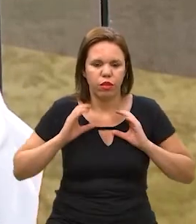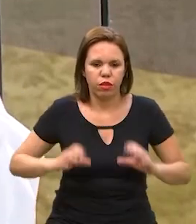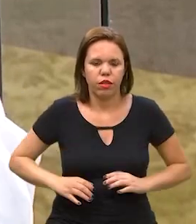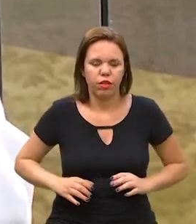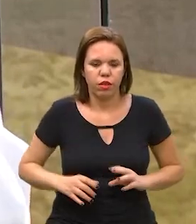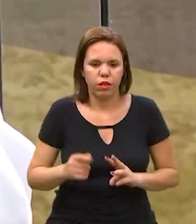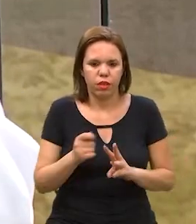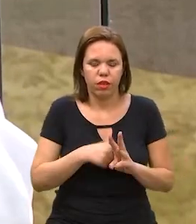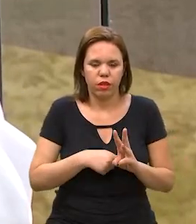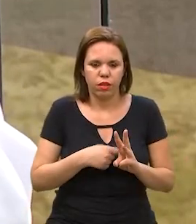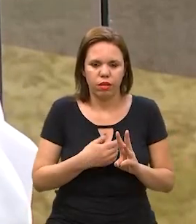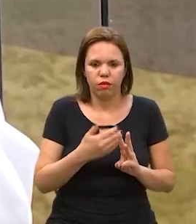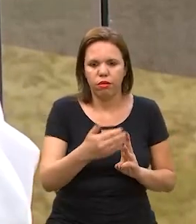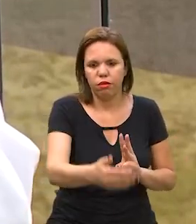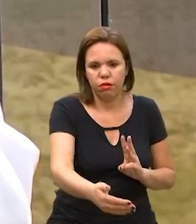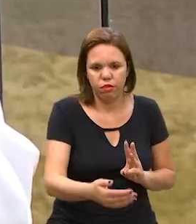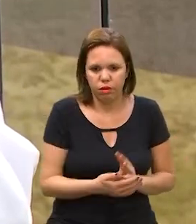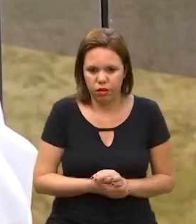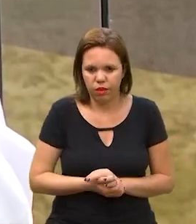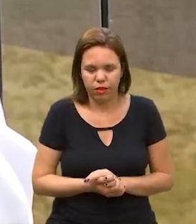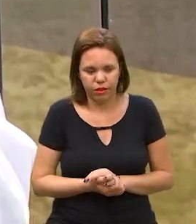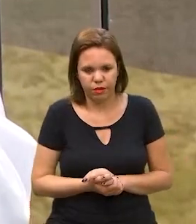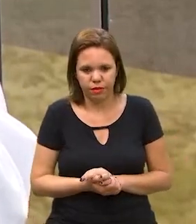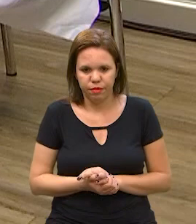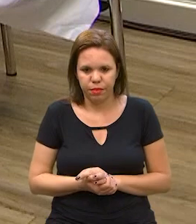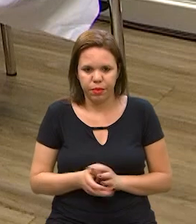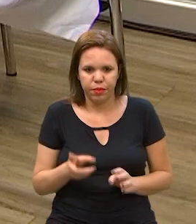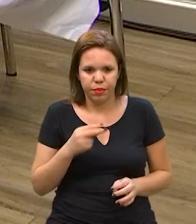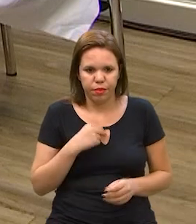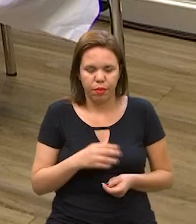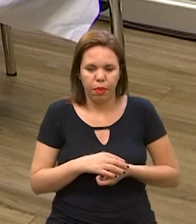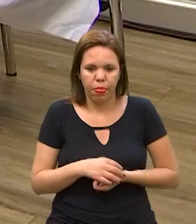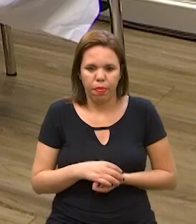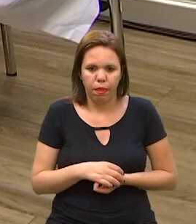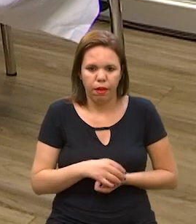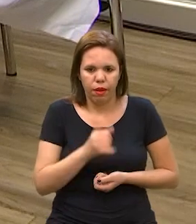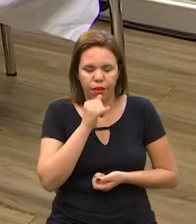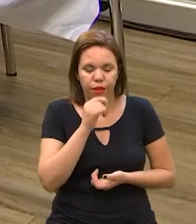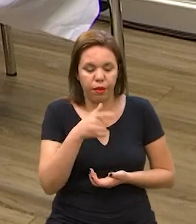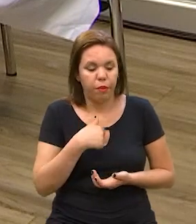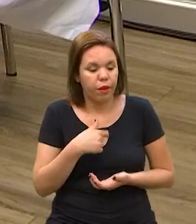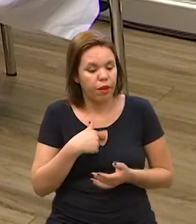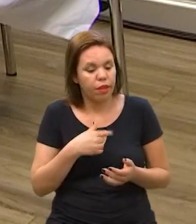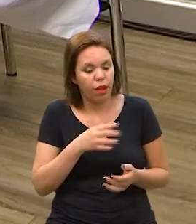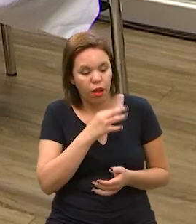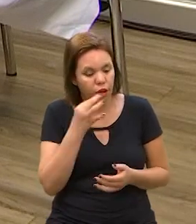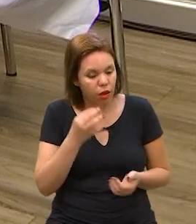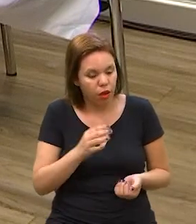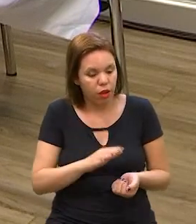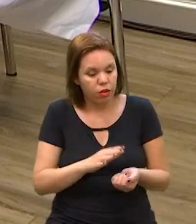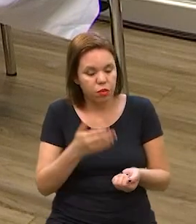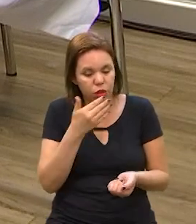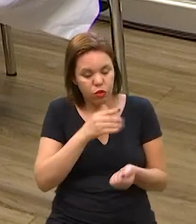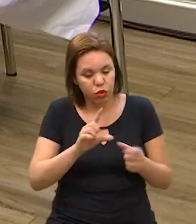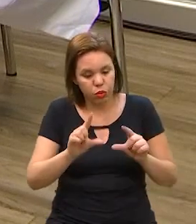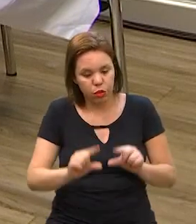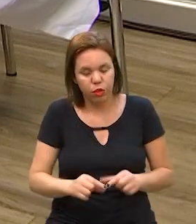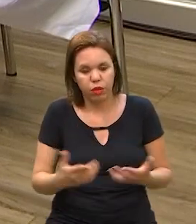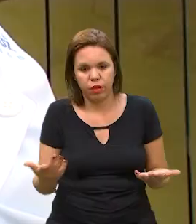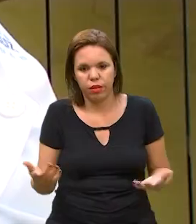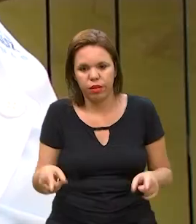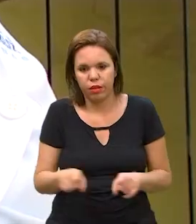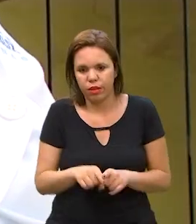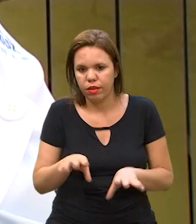é que foi o comportamento dele nos últimos 3 meses. 3 meses. Aí ele fala, mas a minha glicemia tá boa. Eu falei, mas a sua